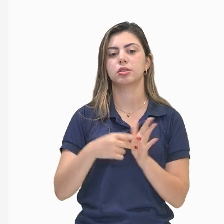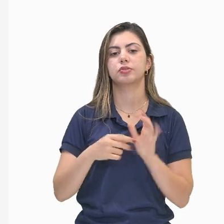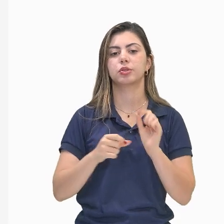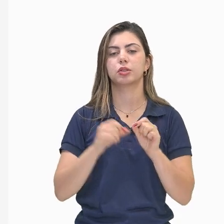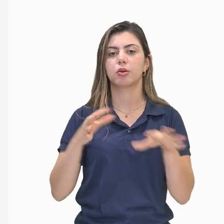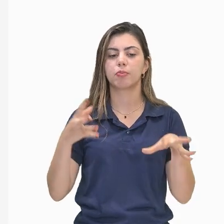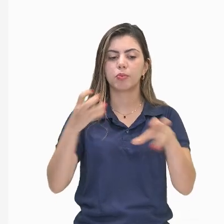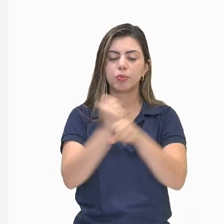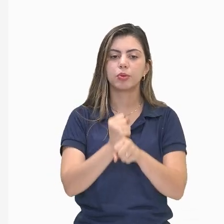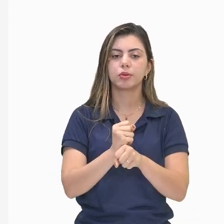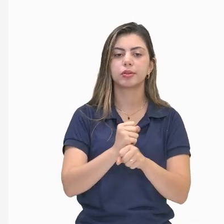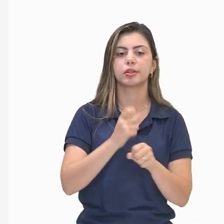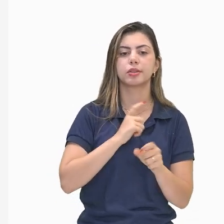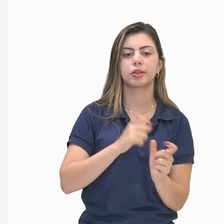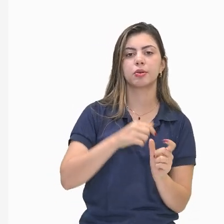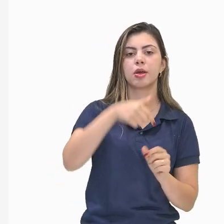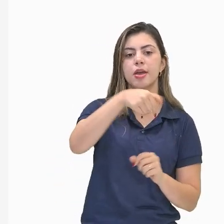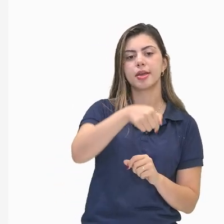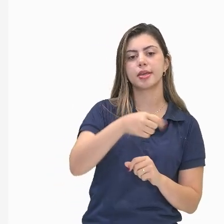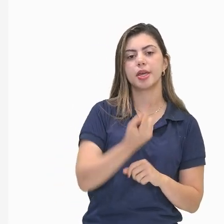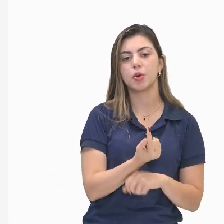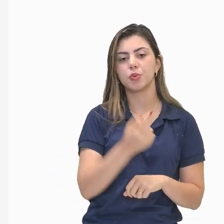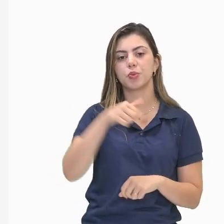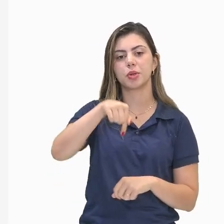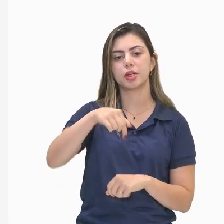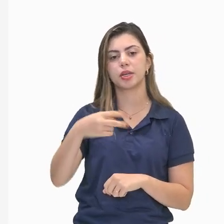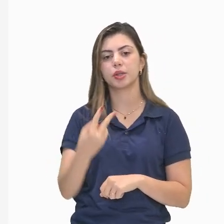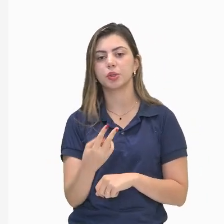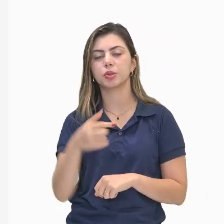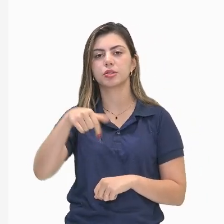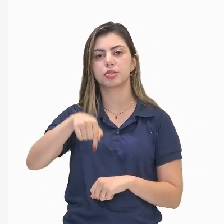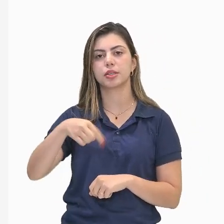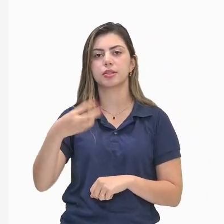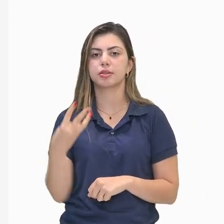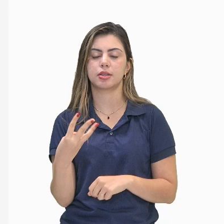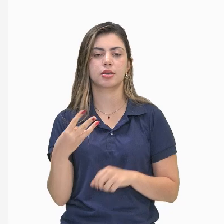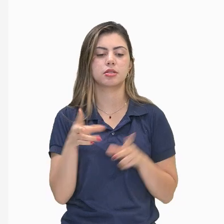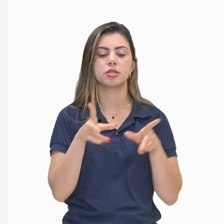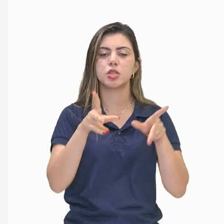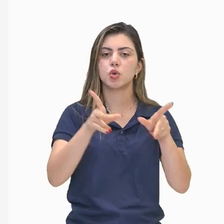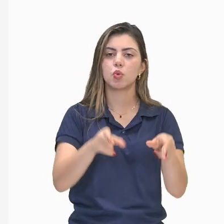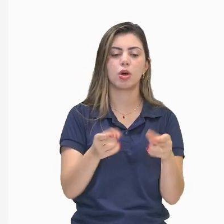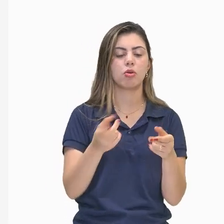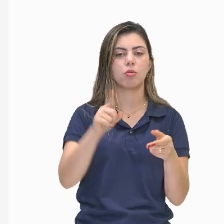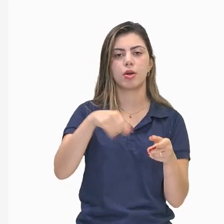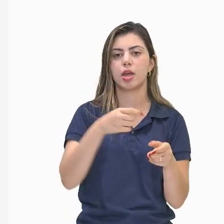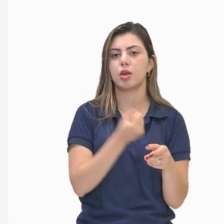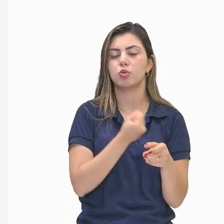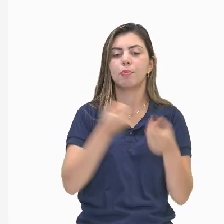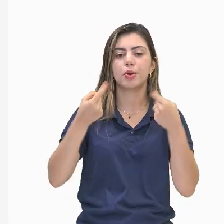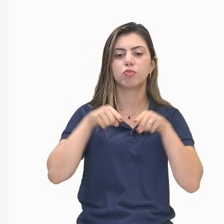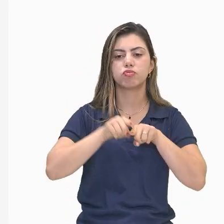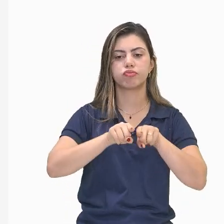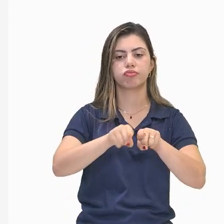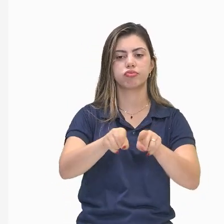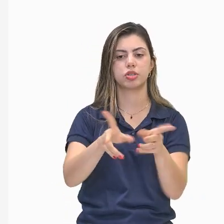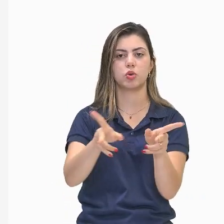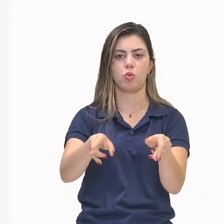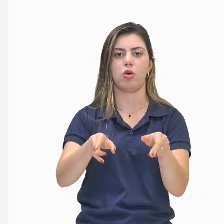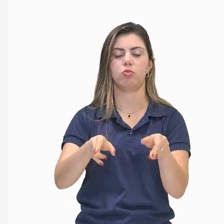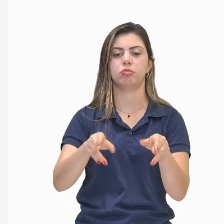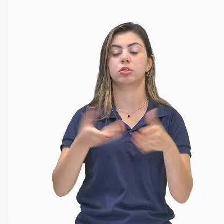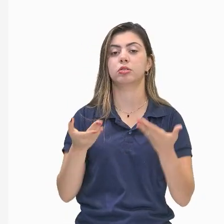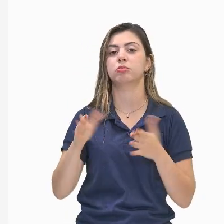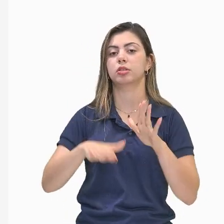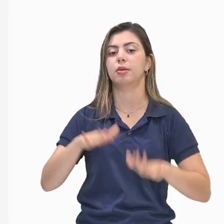à carga Q1, que é igual à carga Q2, que é igual à carga Q3, e assim sucessivamente, dependendo do número